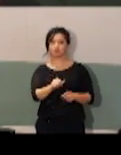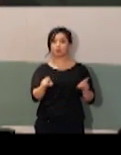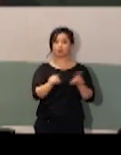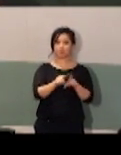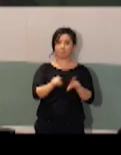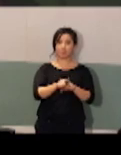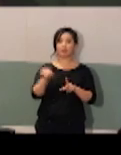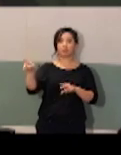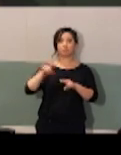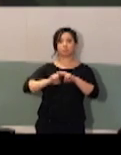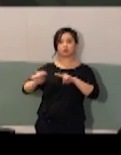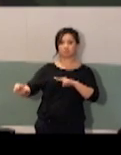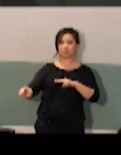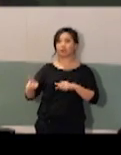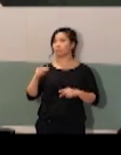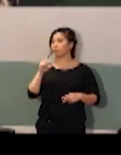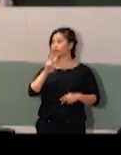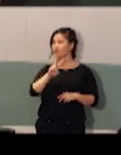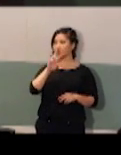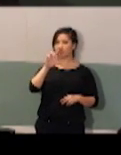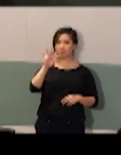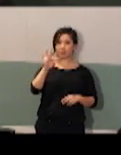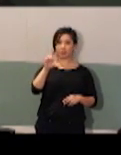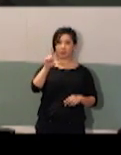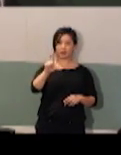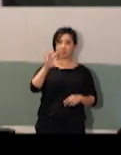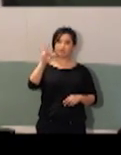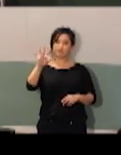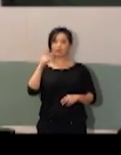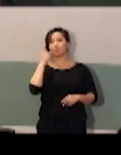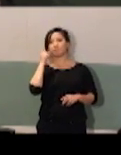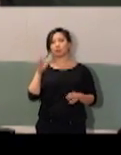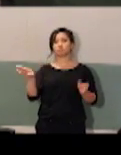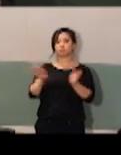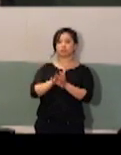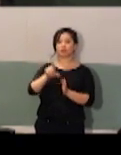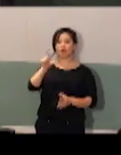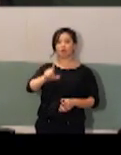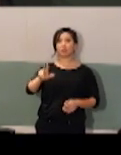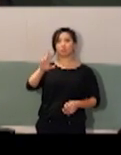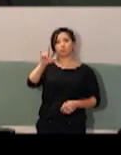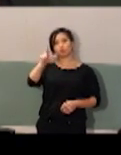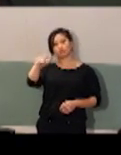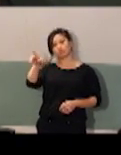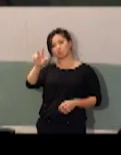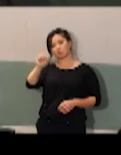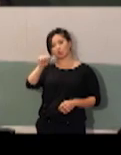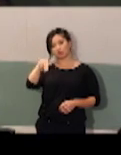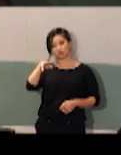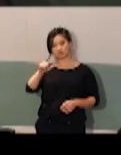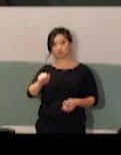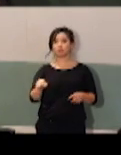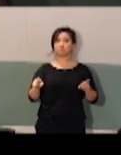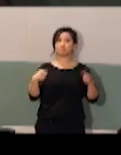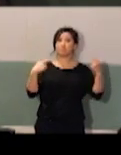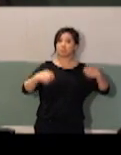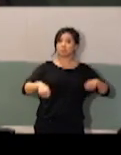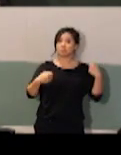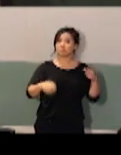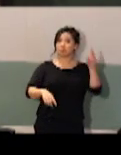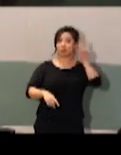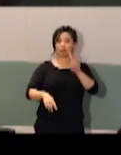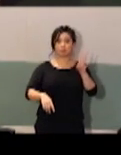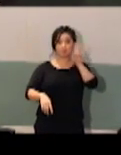trilhos moderno que faz essa roda ferroviária Lusiânia. Nós precisamos pensar na grande região metropolitana. A